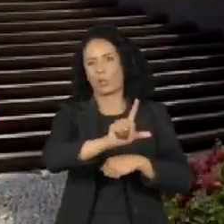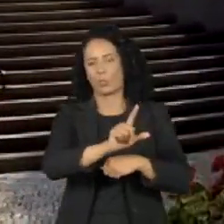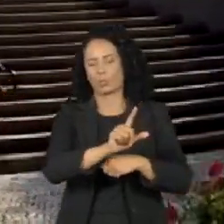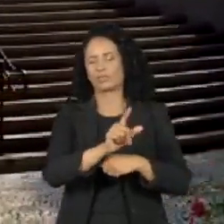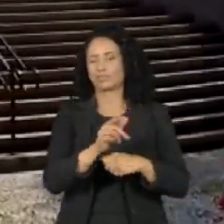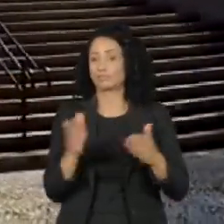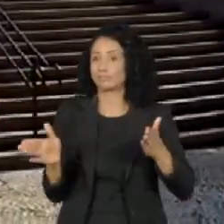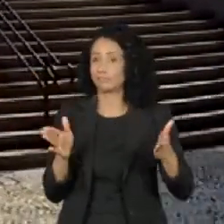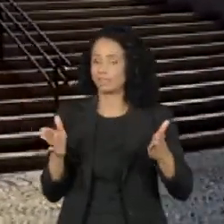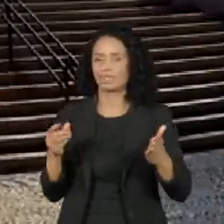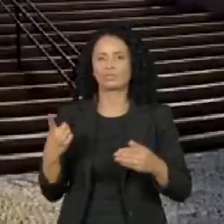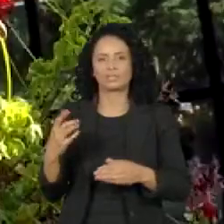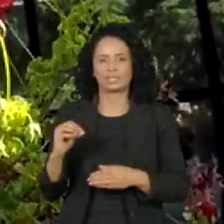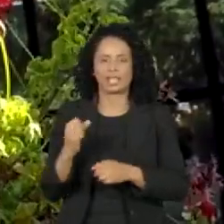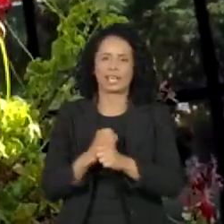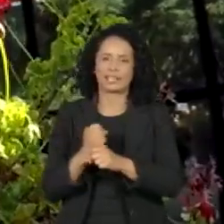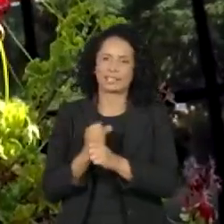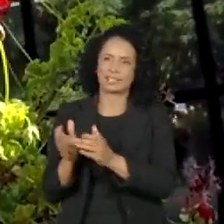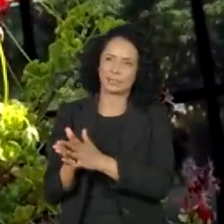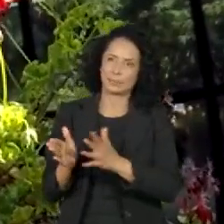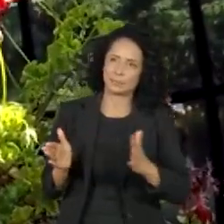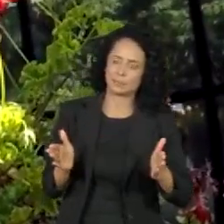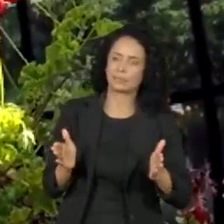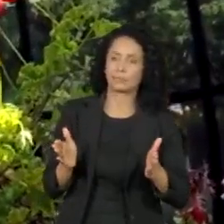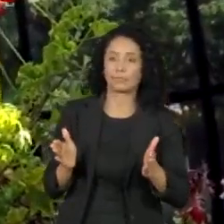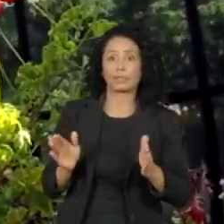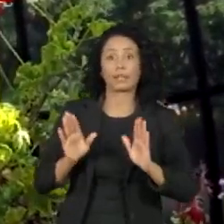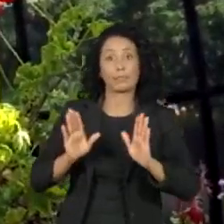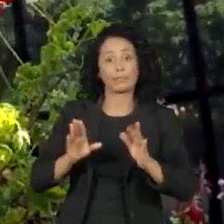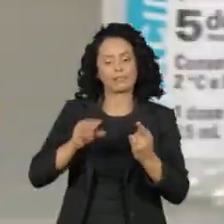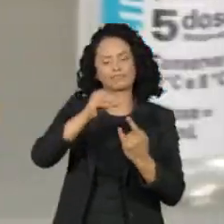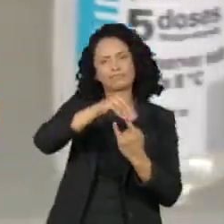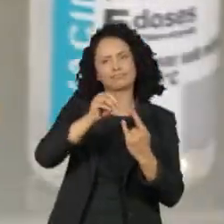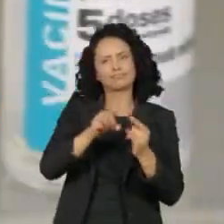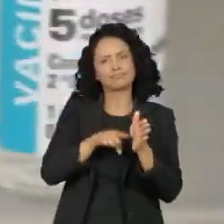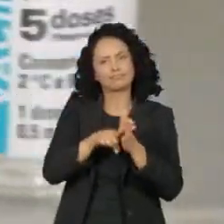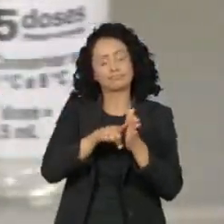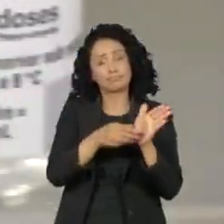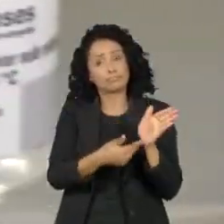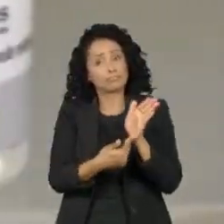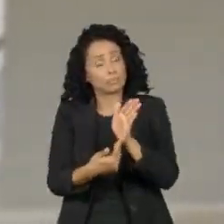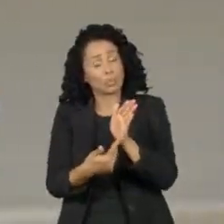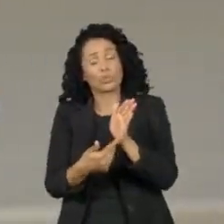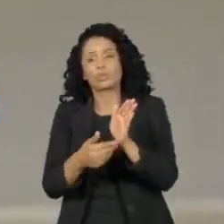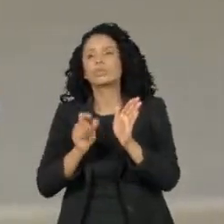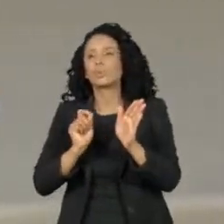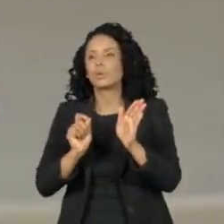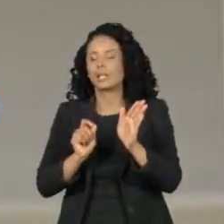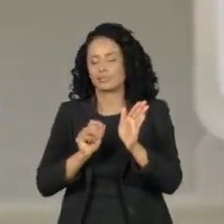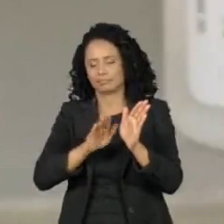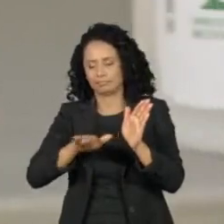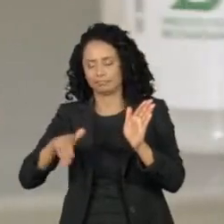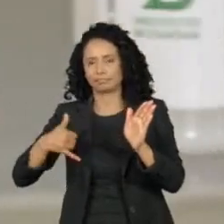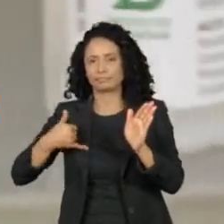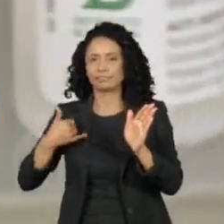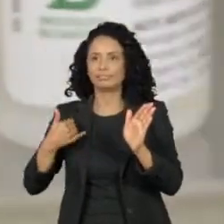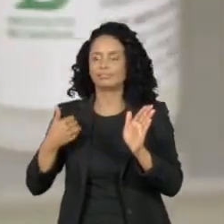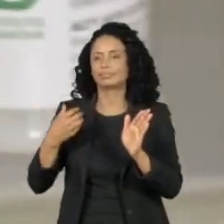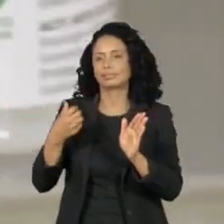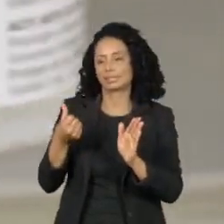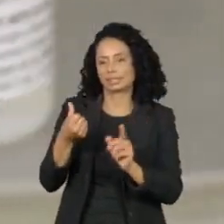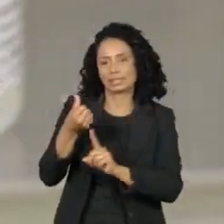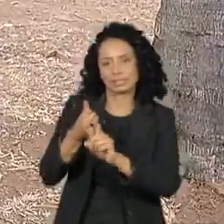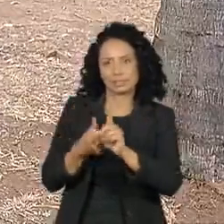do Observatório de Saúde da Infância da Fiocruz. Crianças entre 6 meses e 3 anos de idade